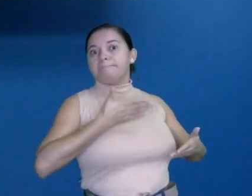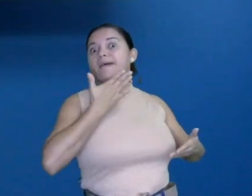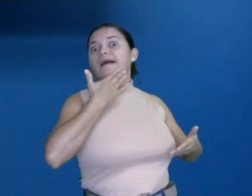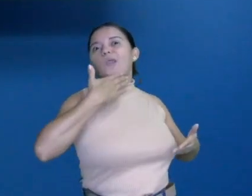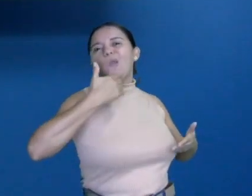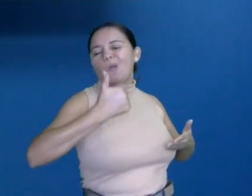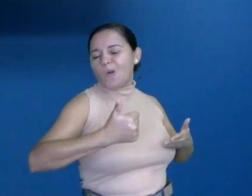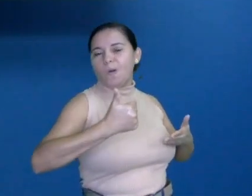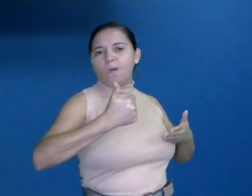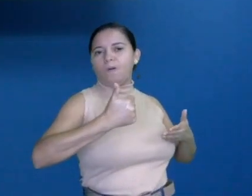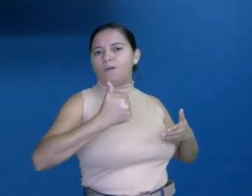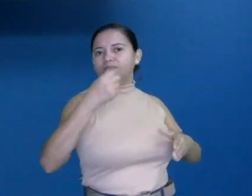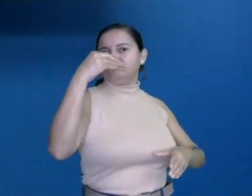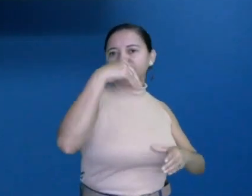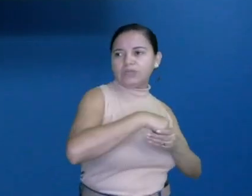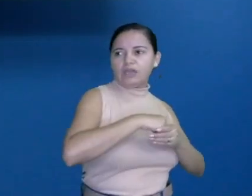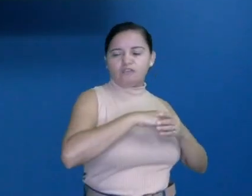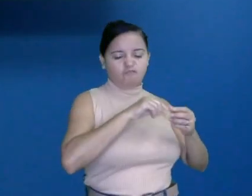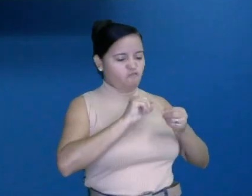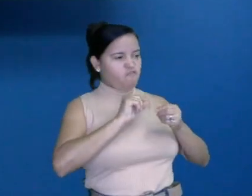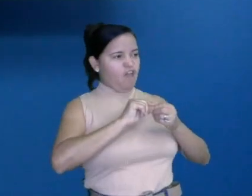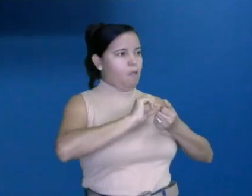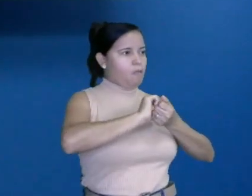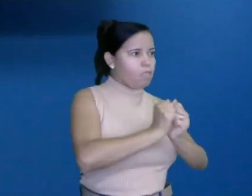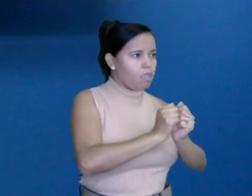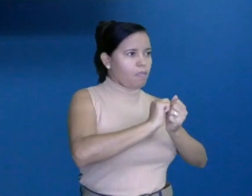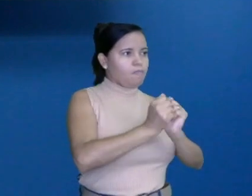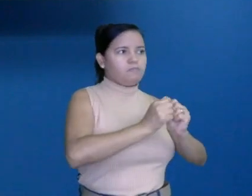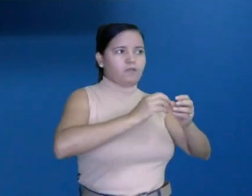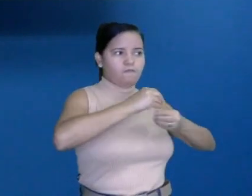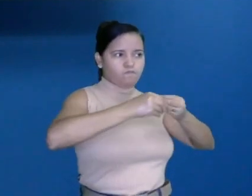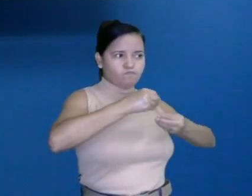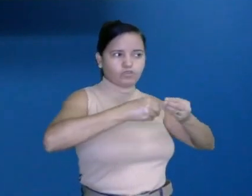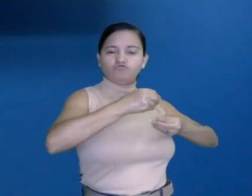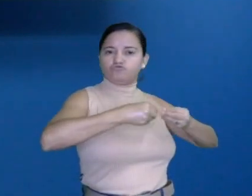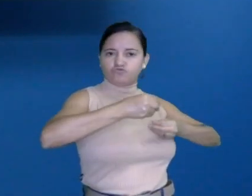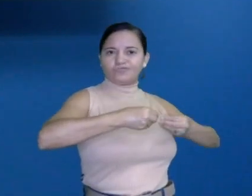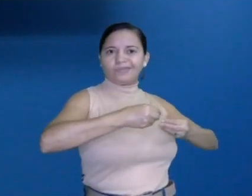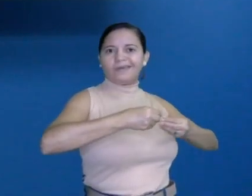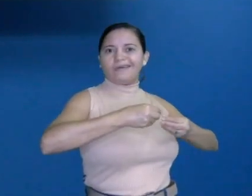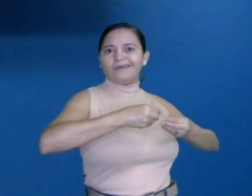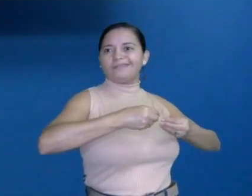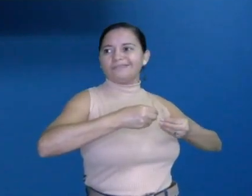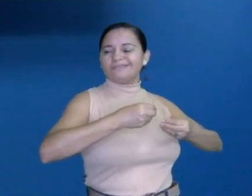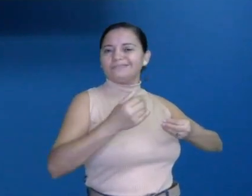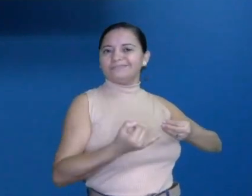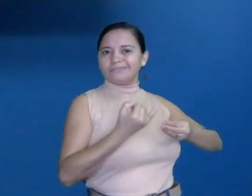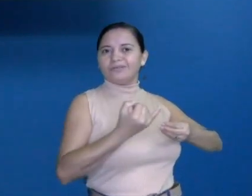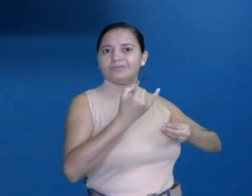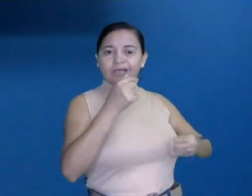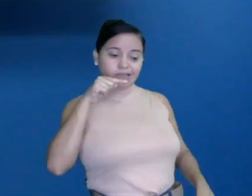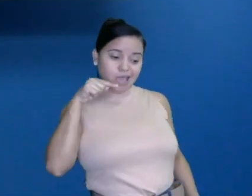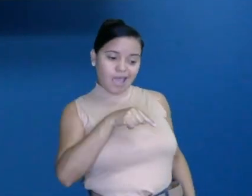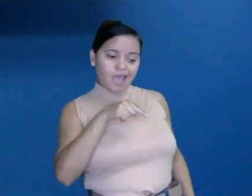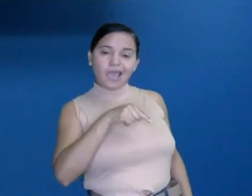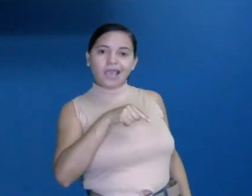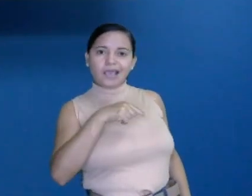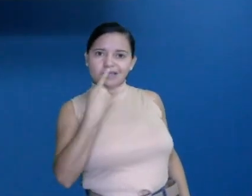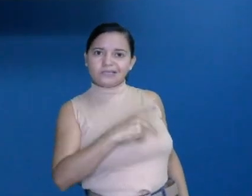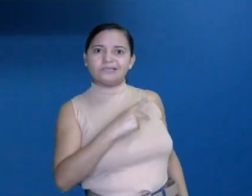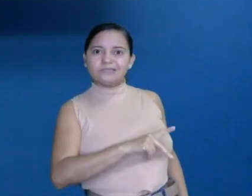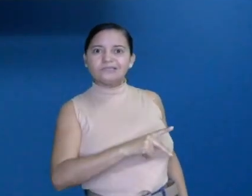ali todos os nutrientes estão integralmente neles, ok? Então é importante você aderir a esses